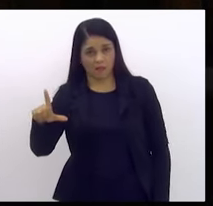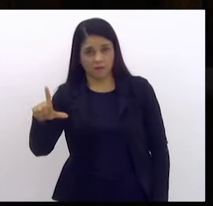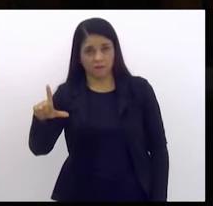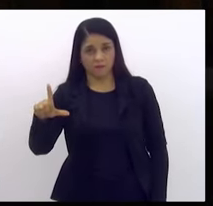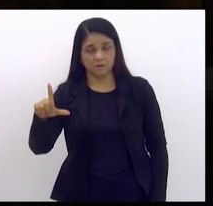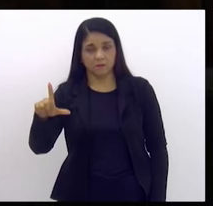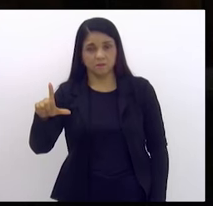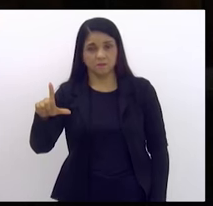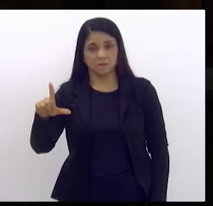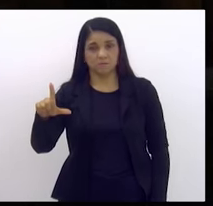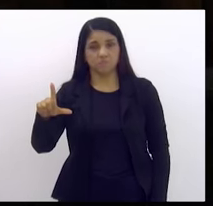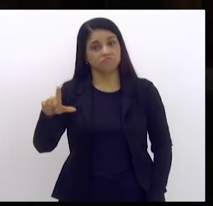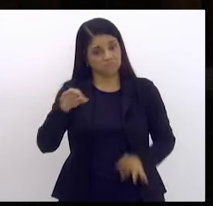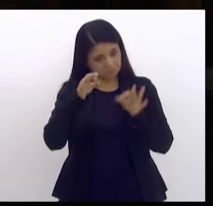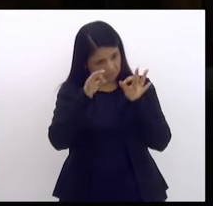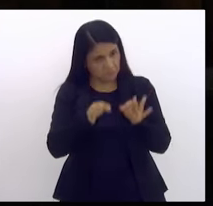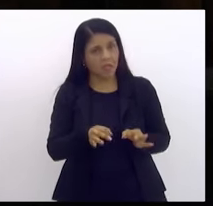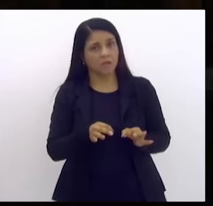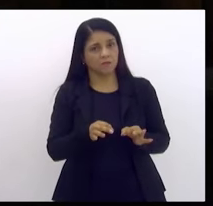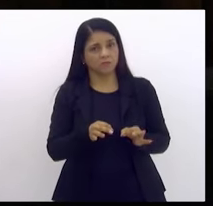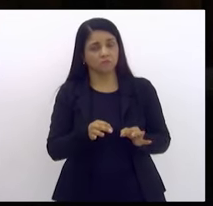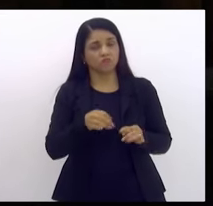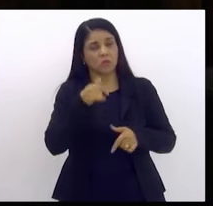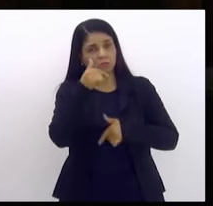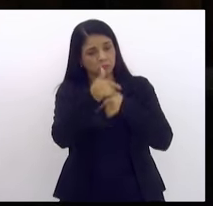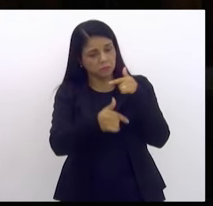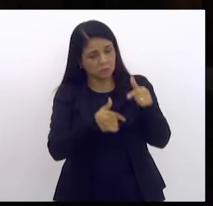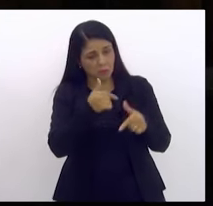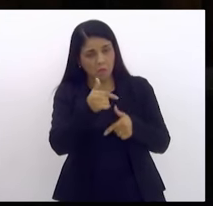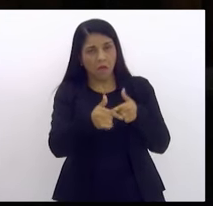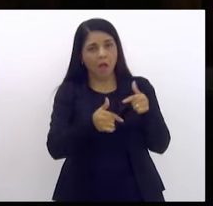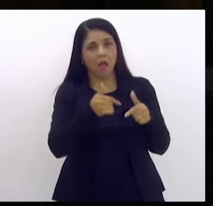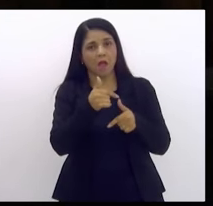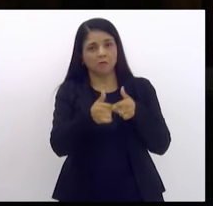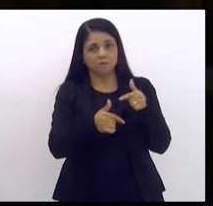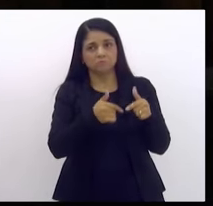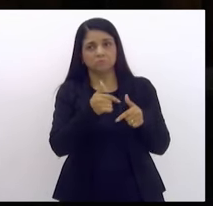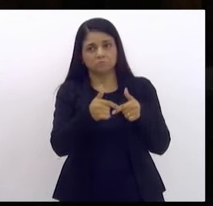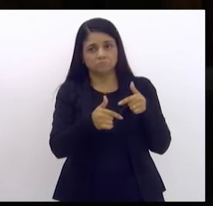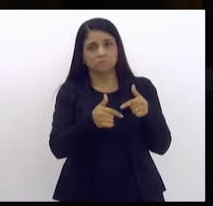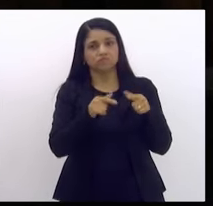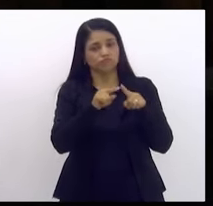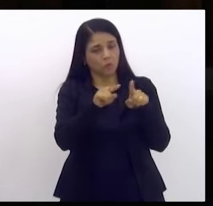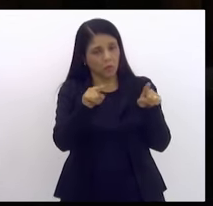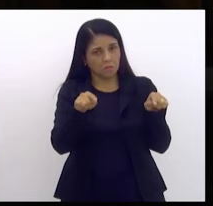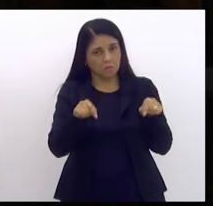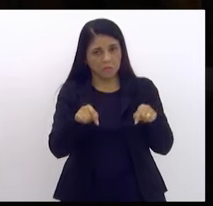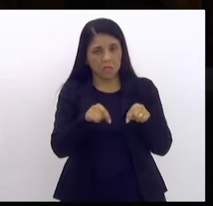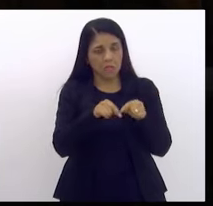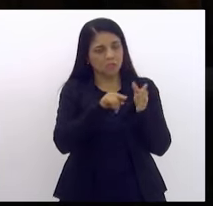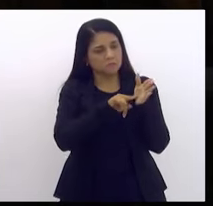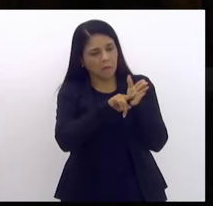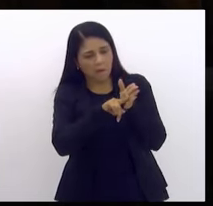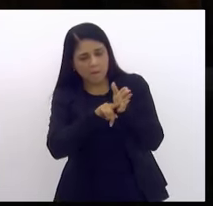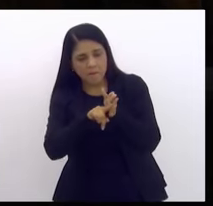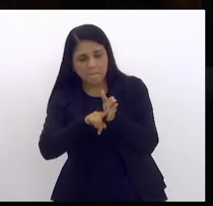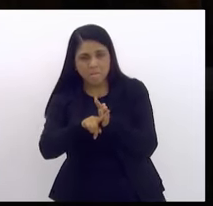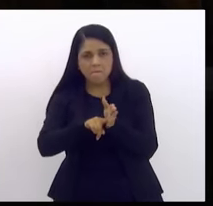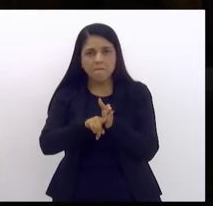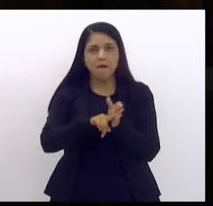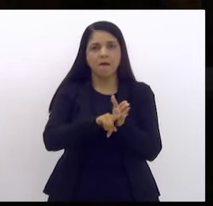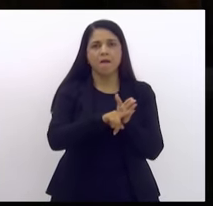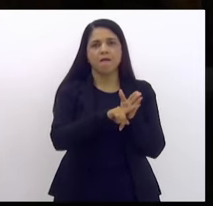fez aqui alusão acertada a um trabalho que teve perante seu gabinete de fazer aqui a